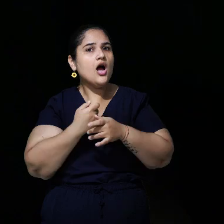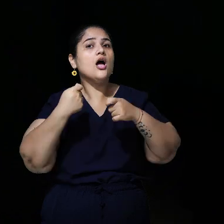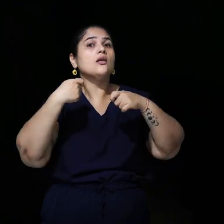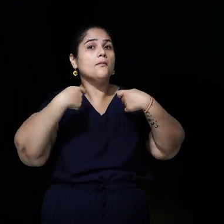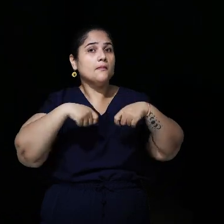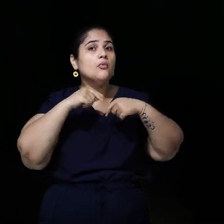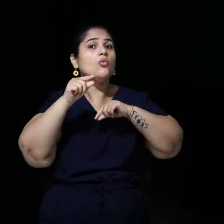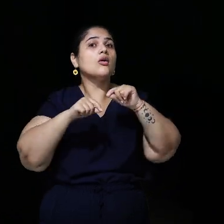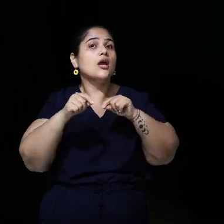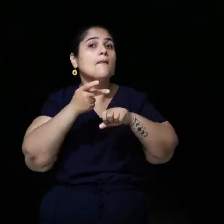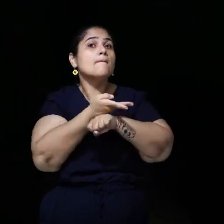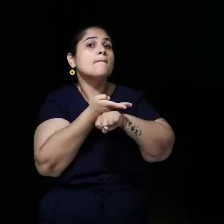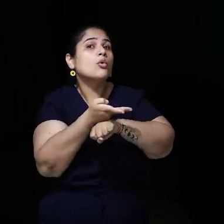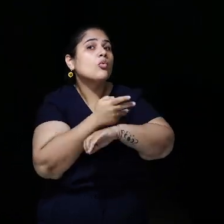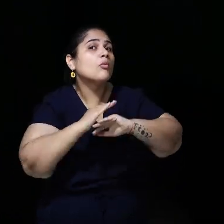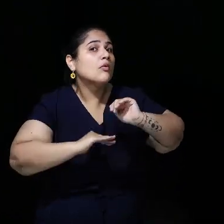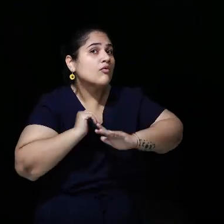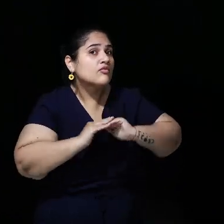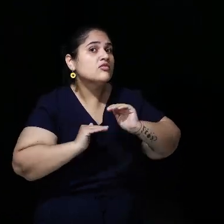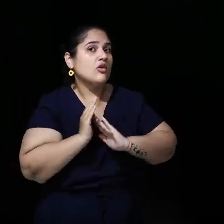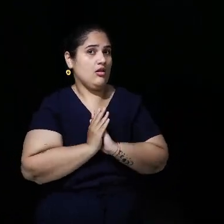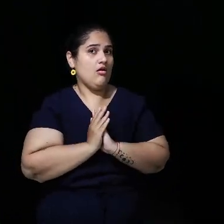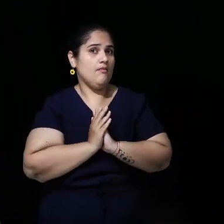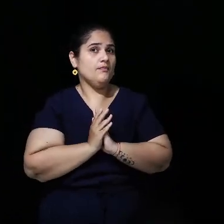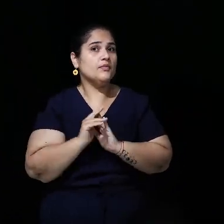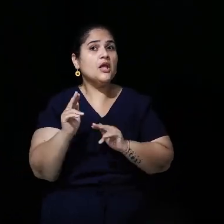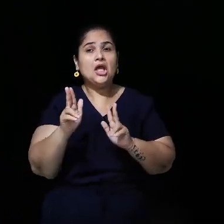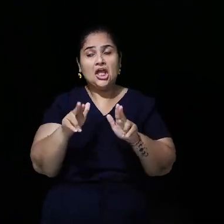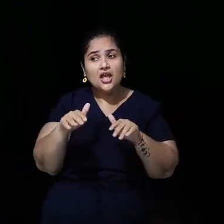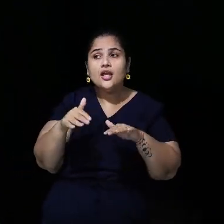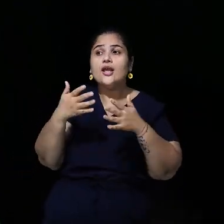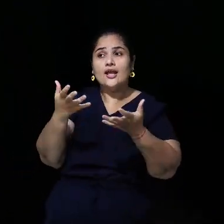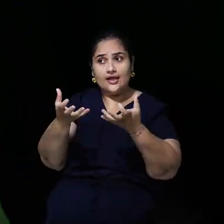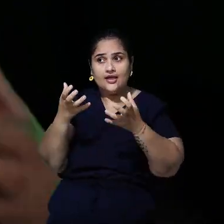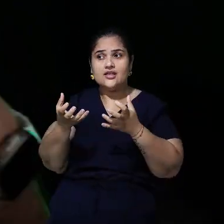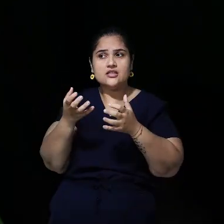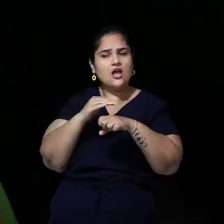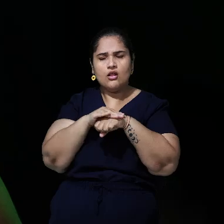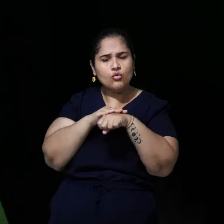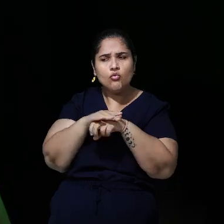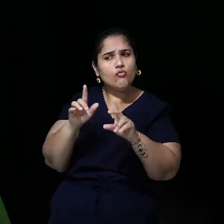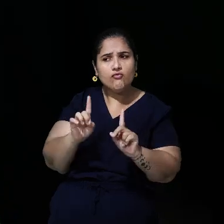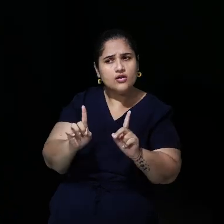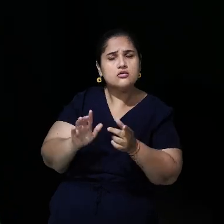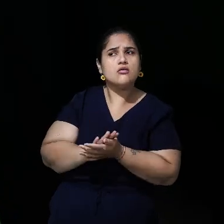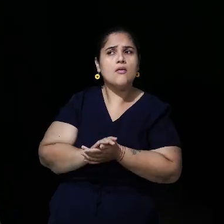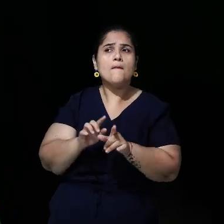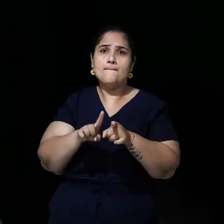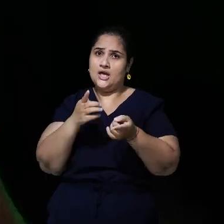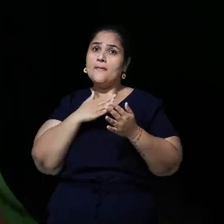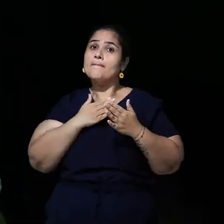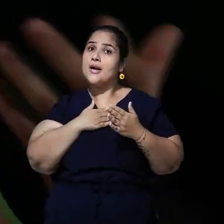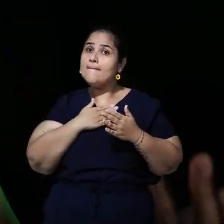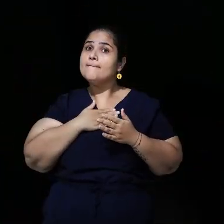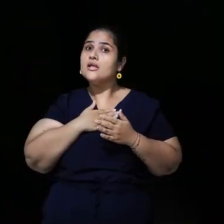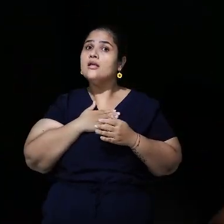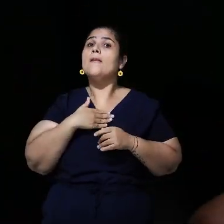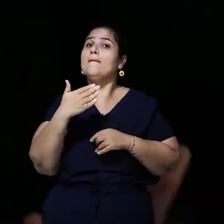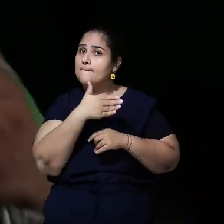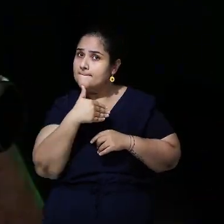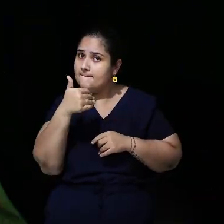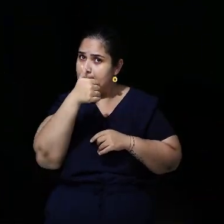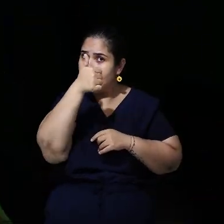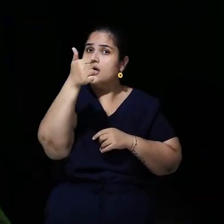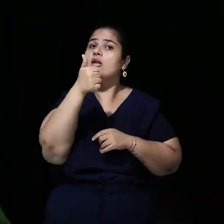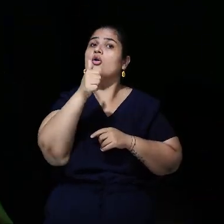quem quiser, eu não converso. Mas foi uma escolha que eu tomei justamente por isso. Mas funcionou pra mim, né? Não tô dizendo que vai funcionar pra todo